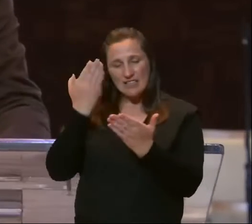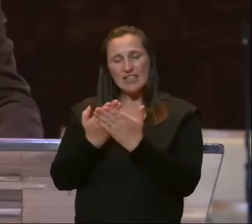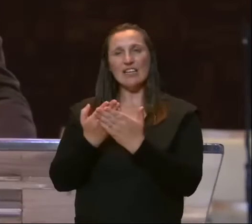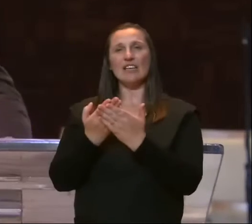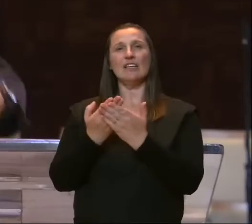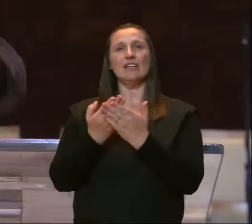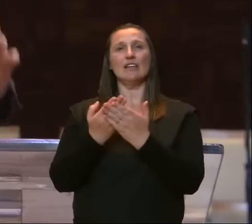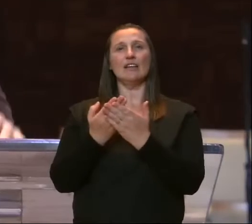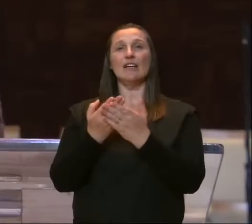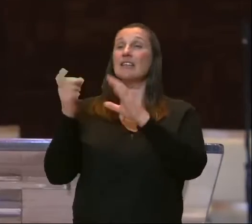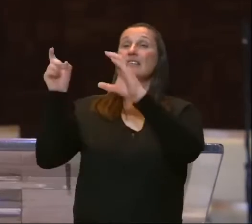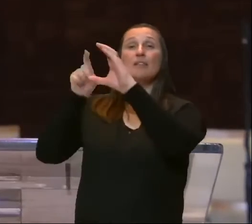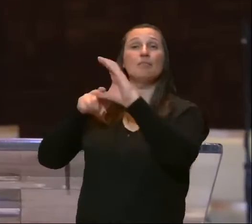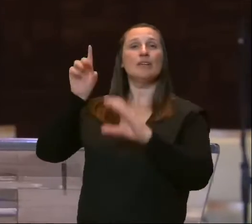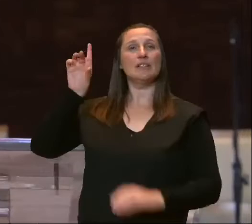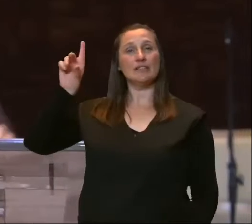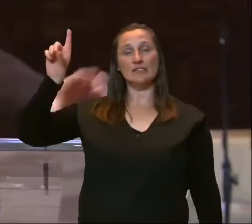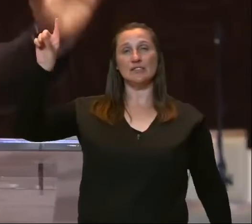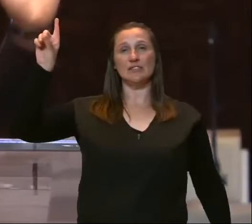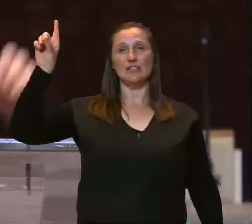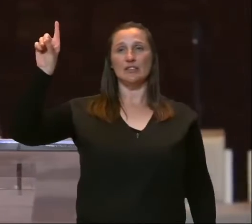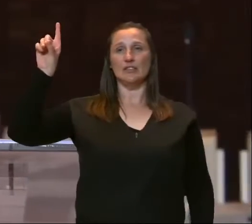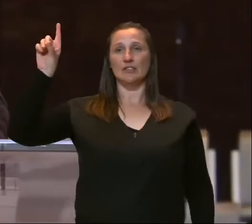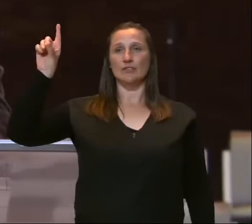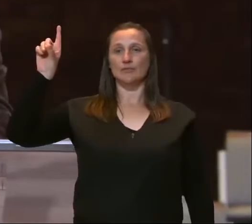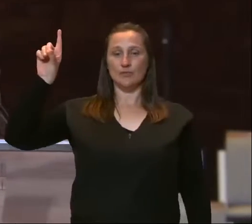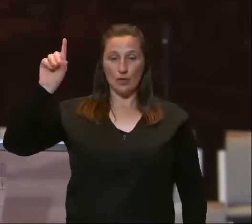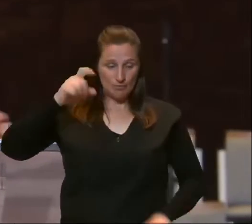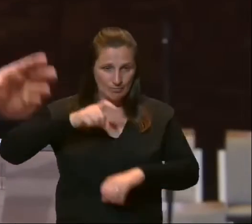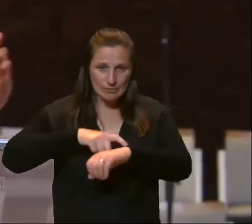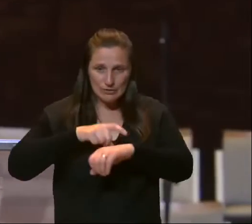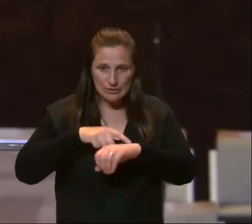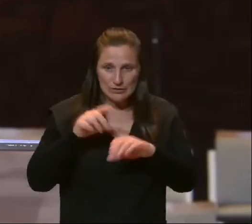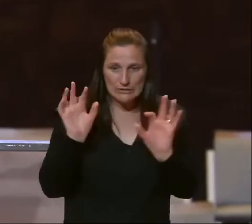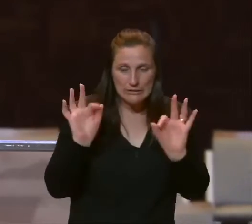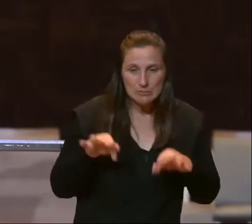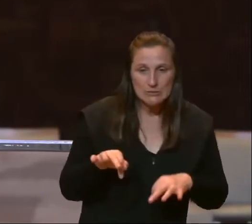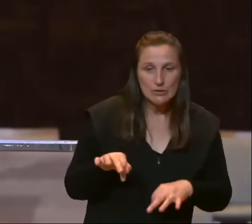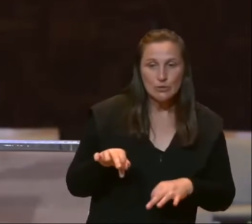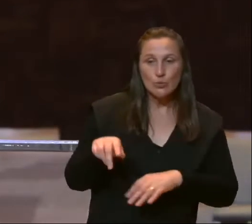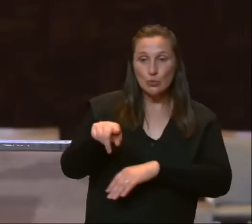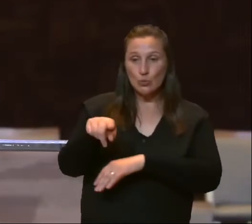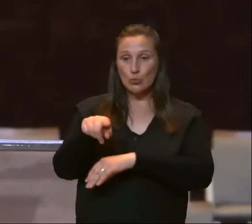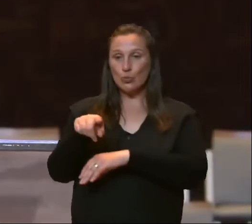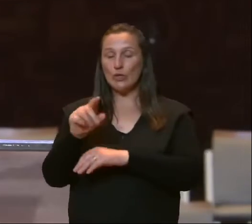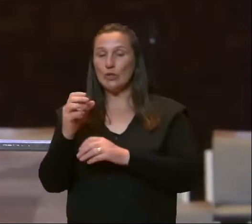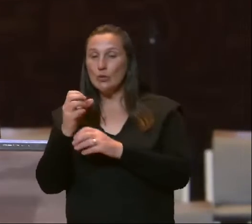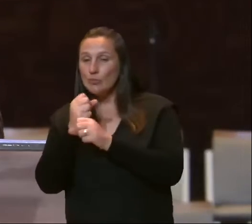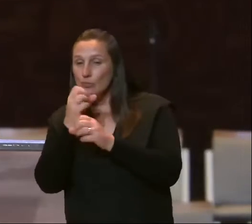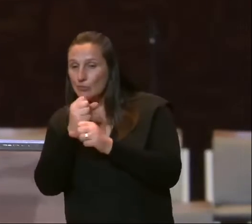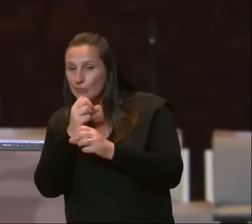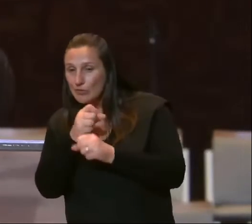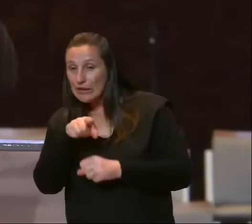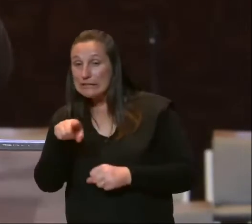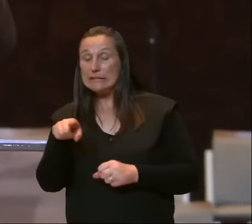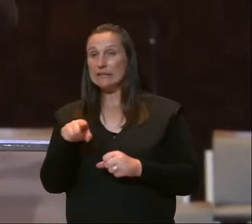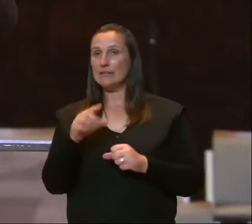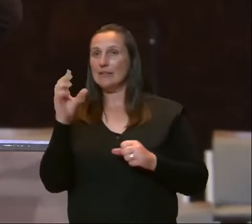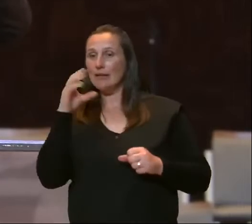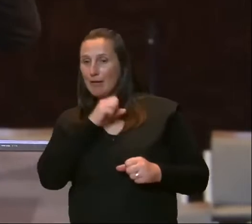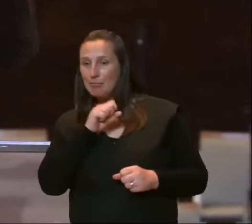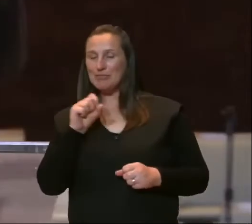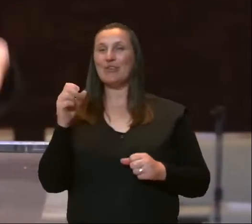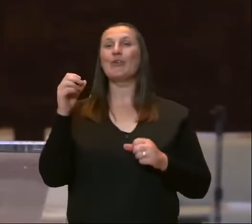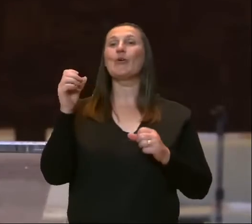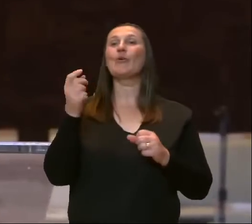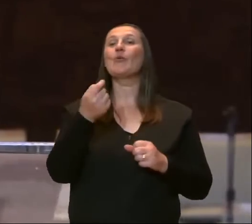dEle. Por fim, se meu tempo está acabando aqui, esse relógio aqui fica me chamando a atenção. Só quero